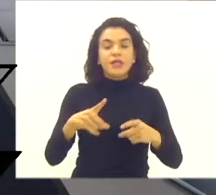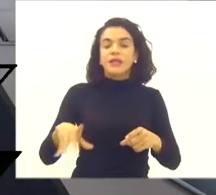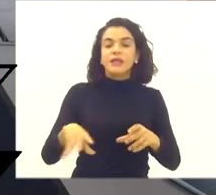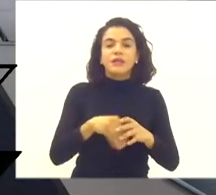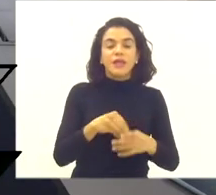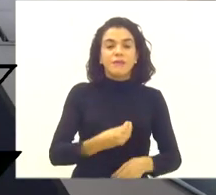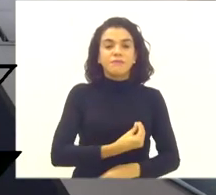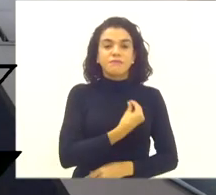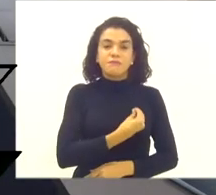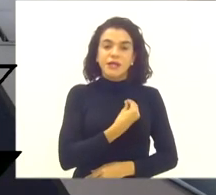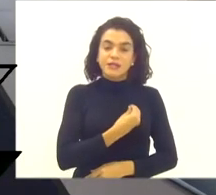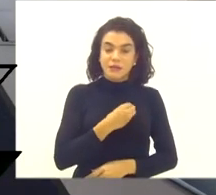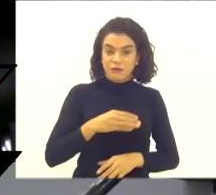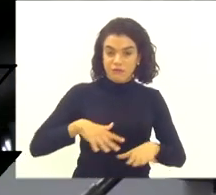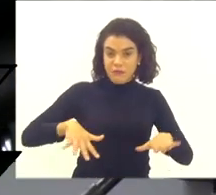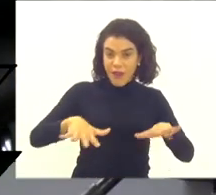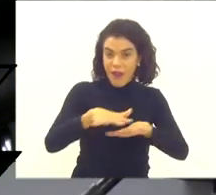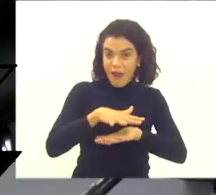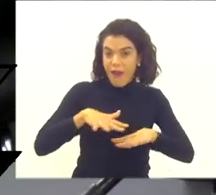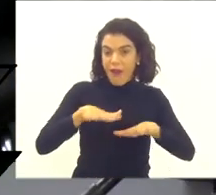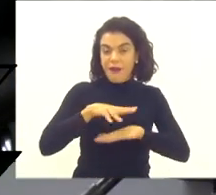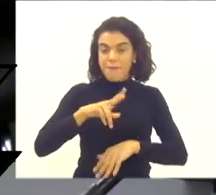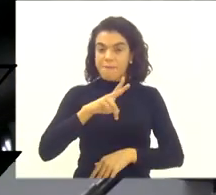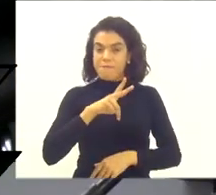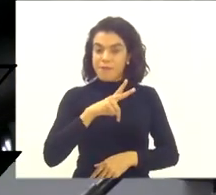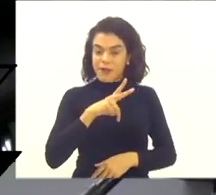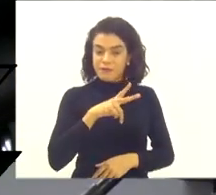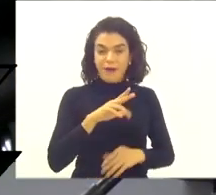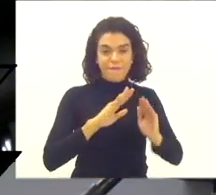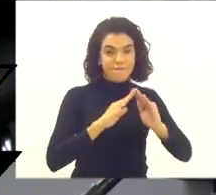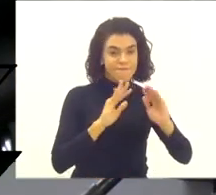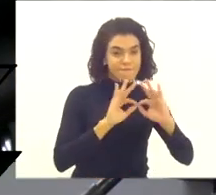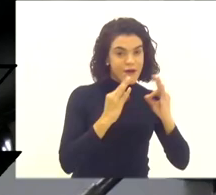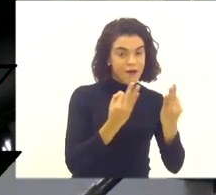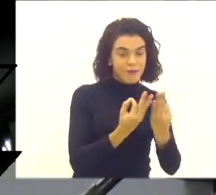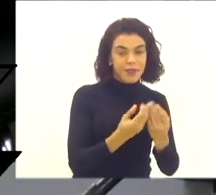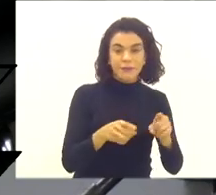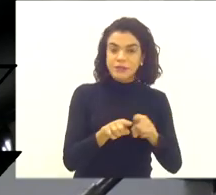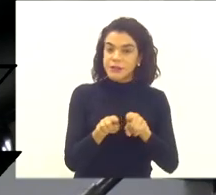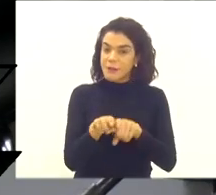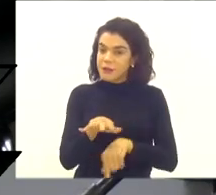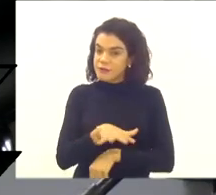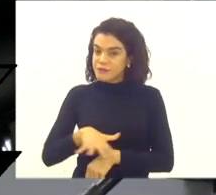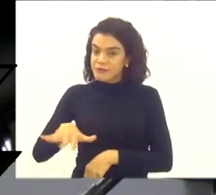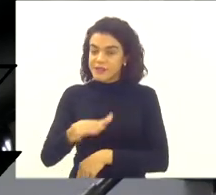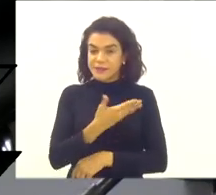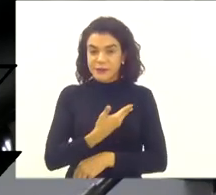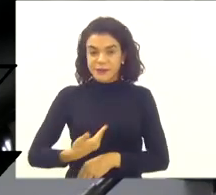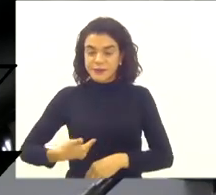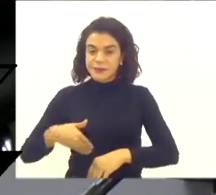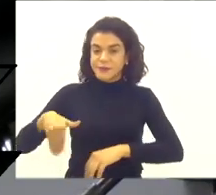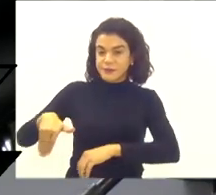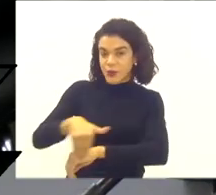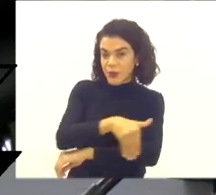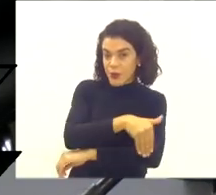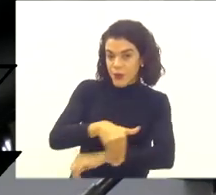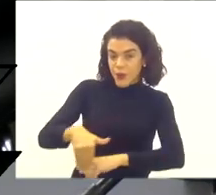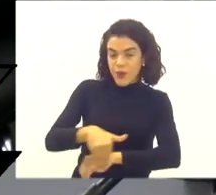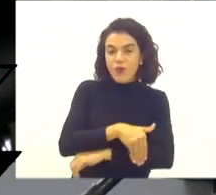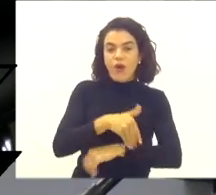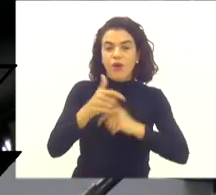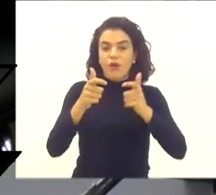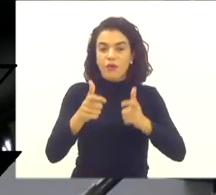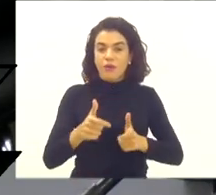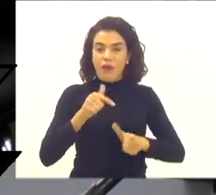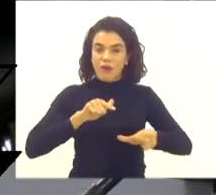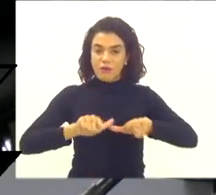presente né no âmbito privado nos lares né nas famílias mas também no espaço público nas ruas nos espaços de